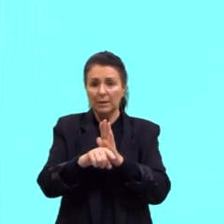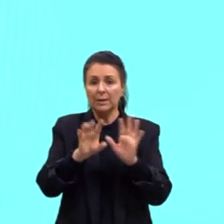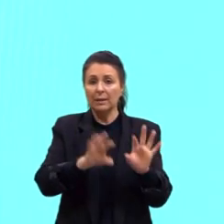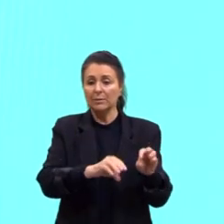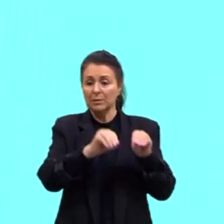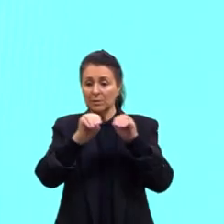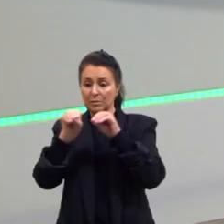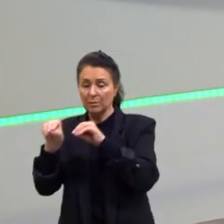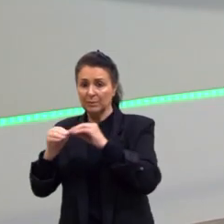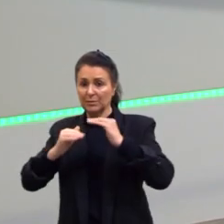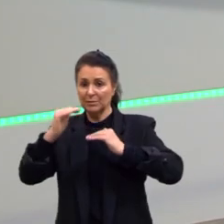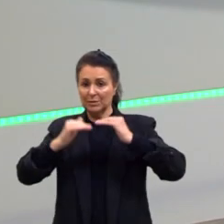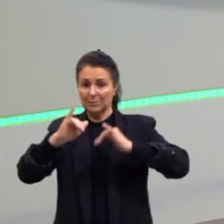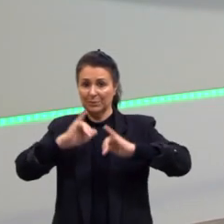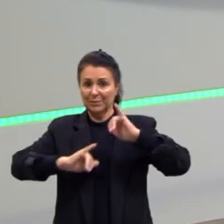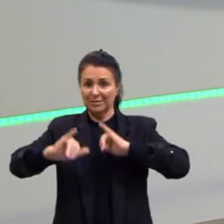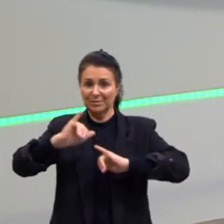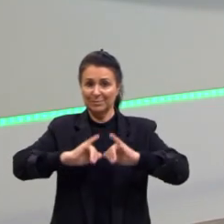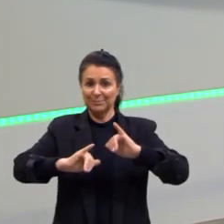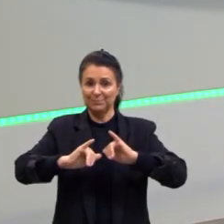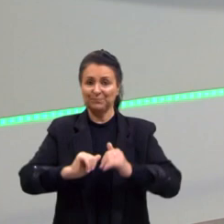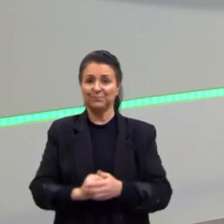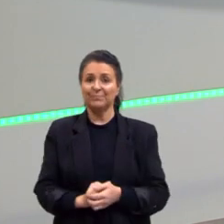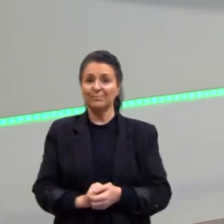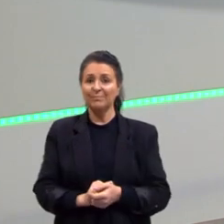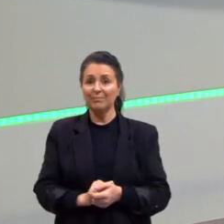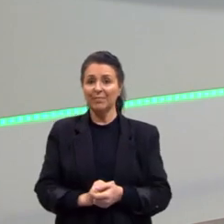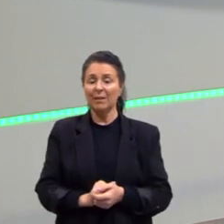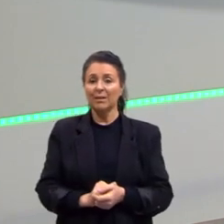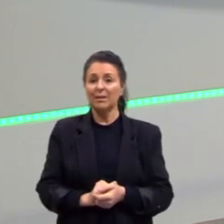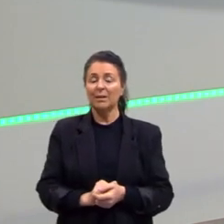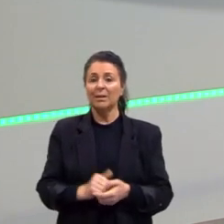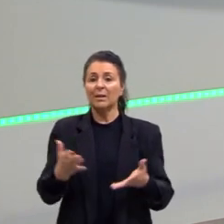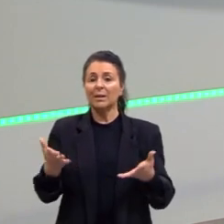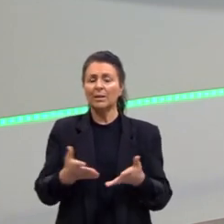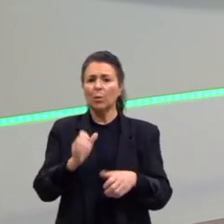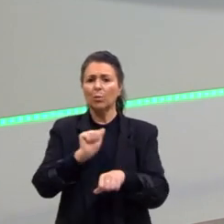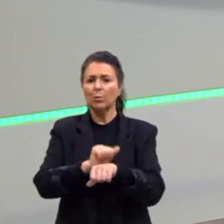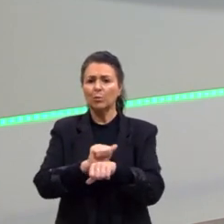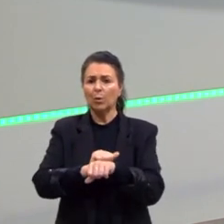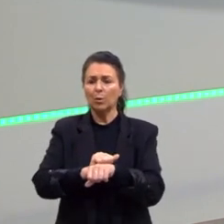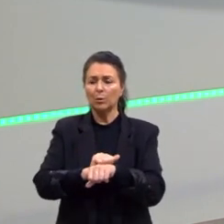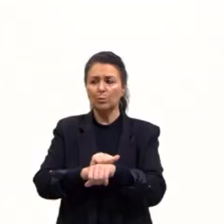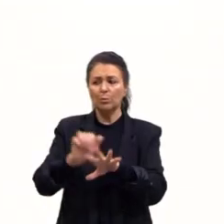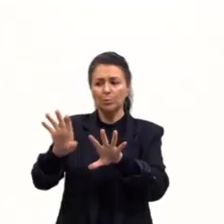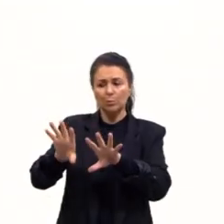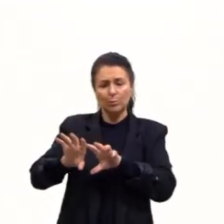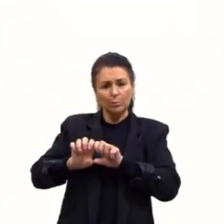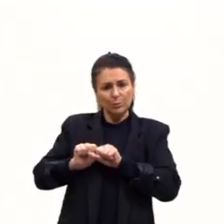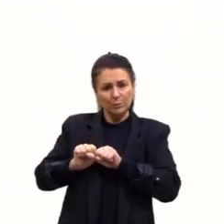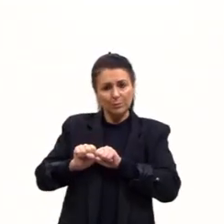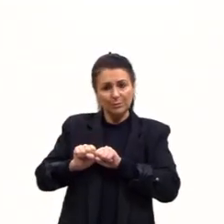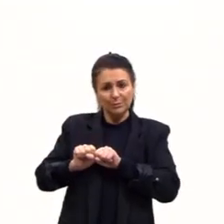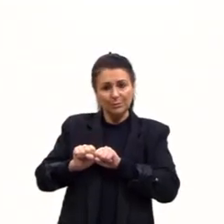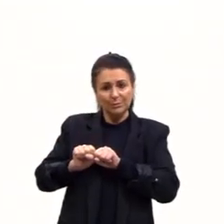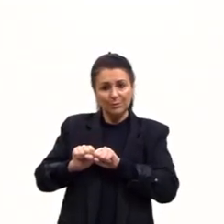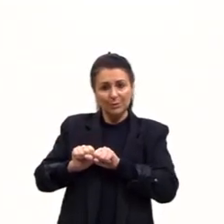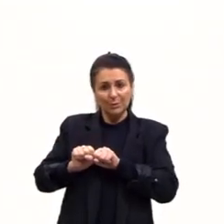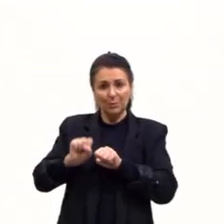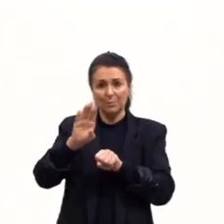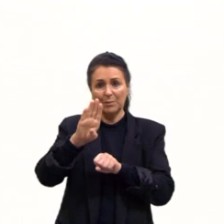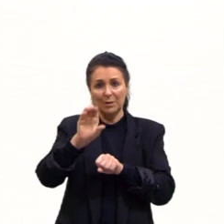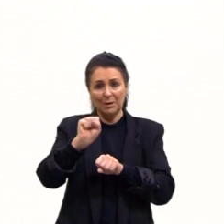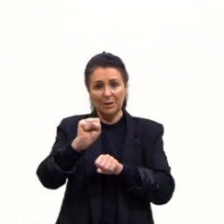deslocamento de equilíbrio químico então o sólido ele não é absorvível tá O sulfato de